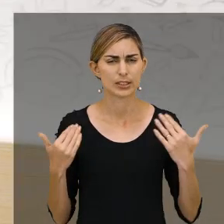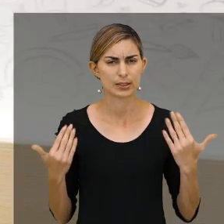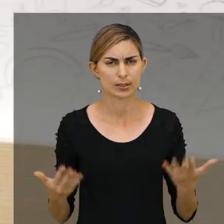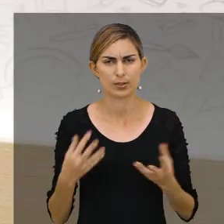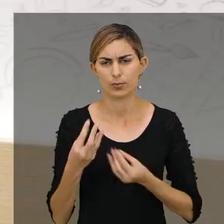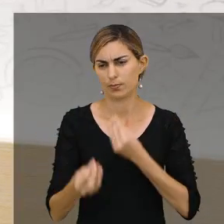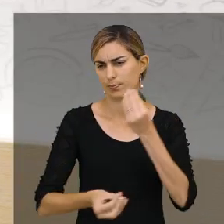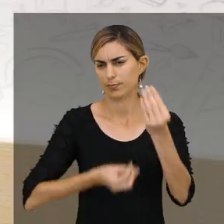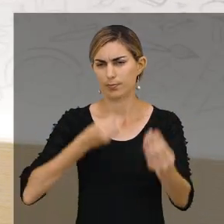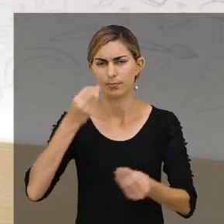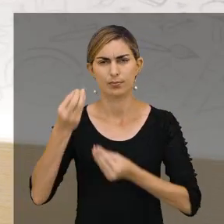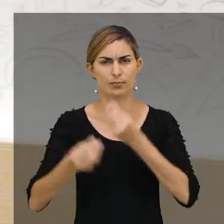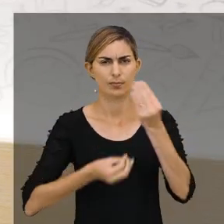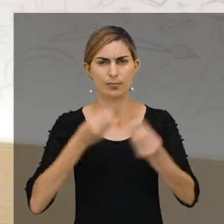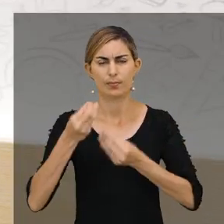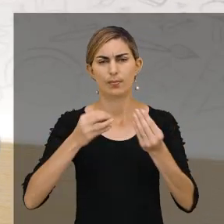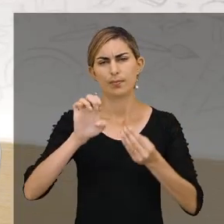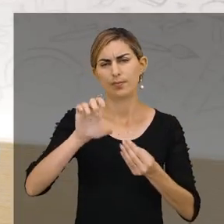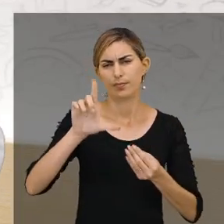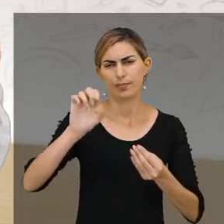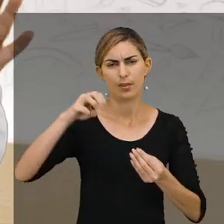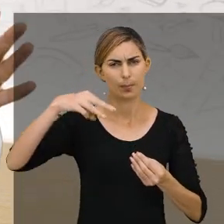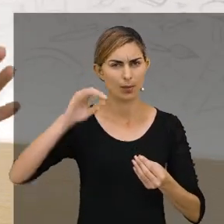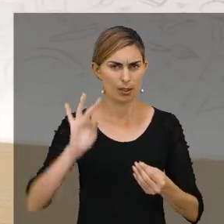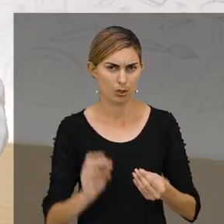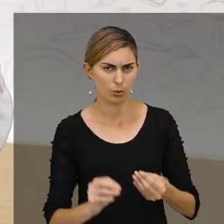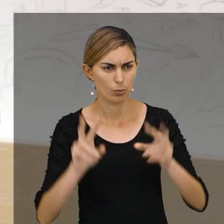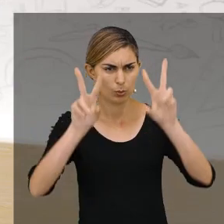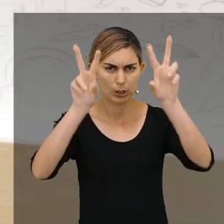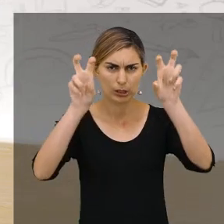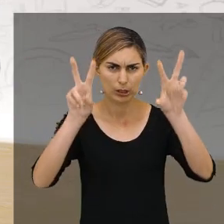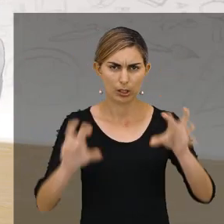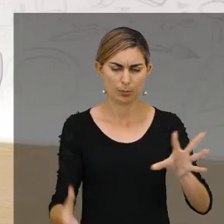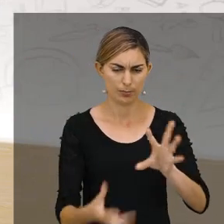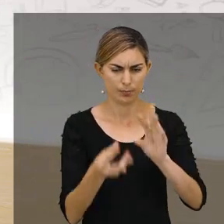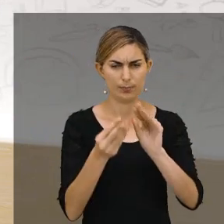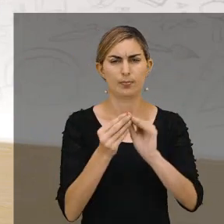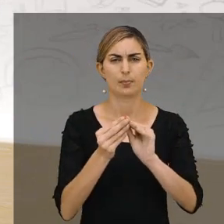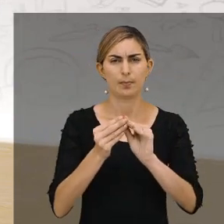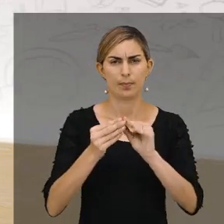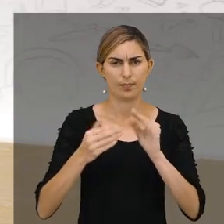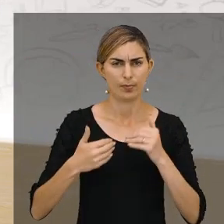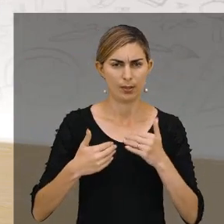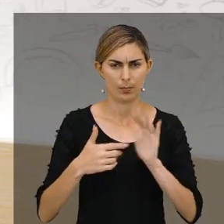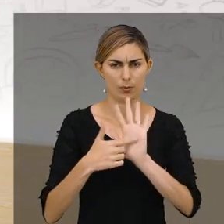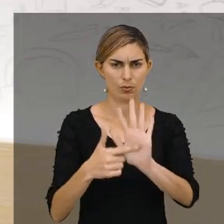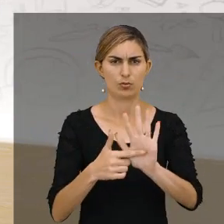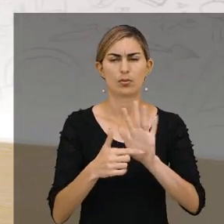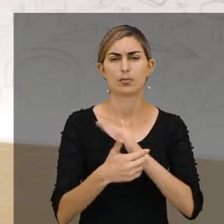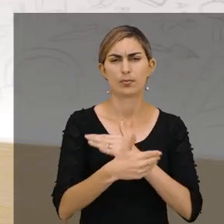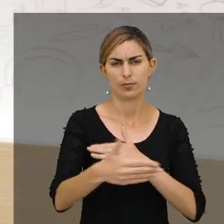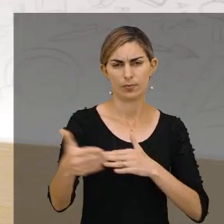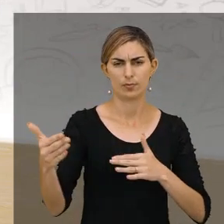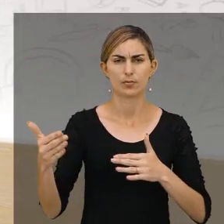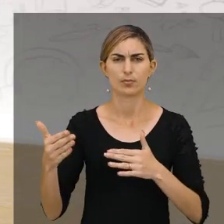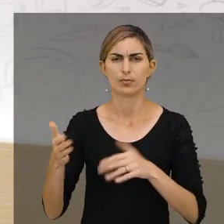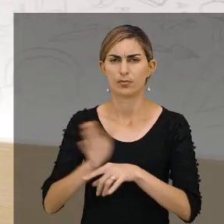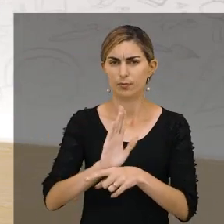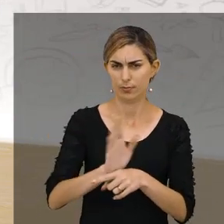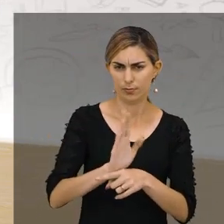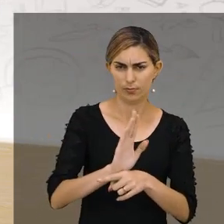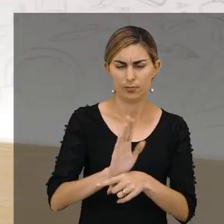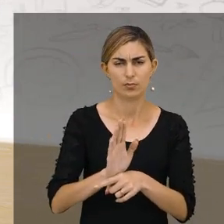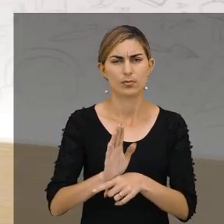Então, como elemento complementar, como tema complementar que eu estou trazendo para vocês nesse